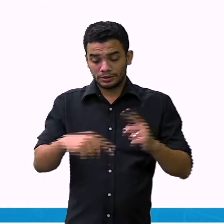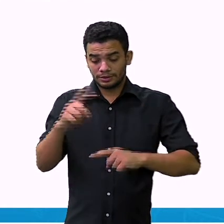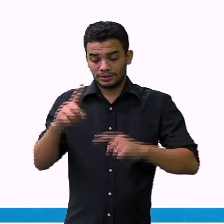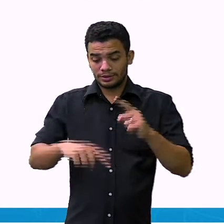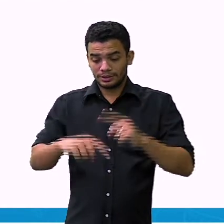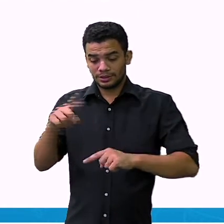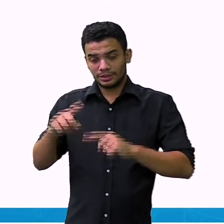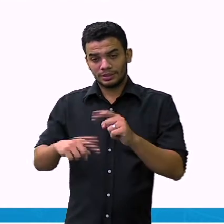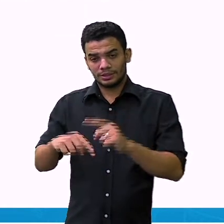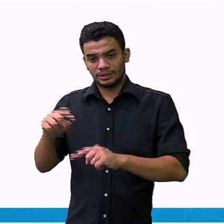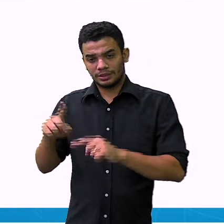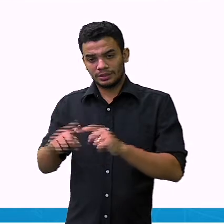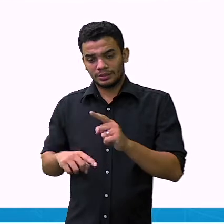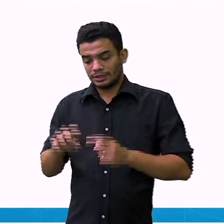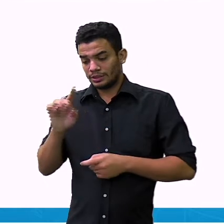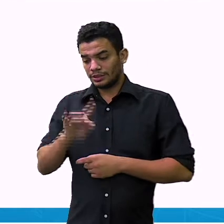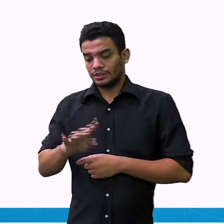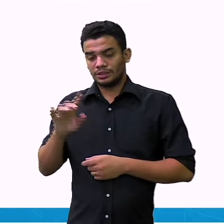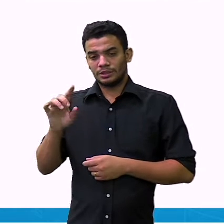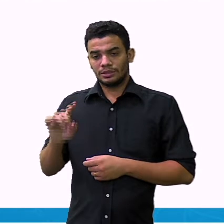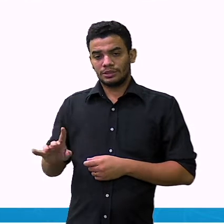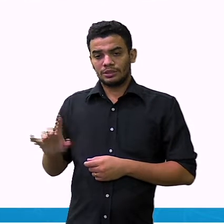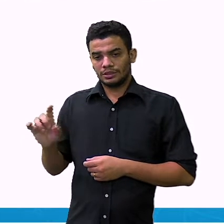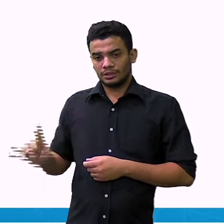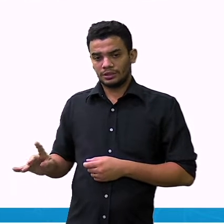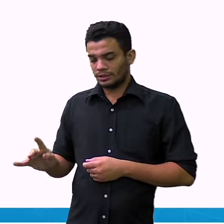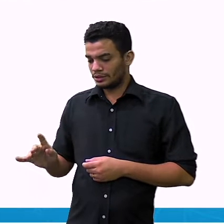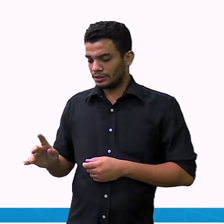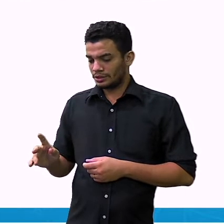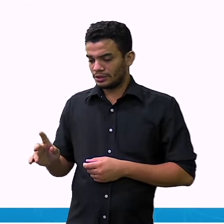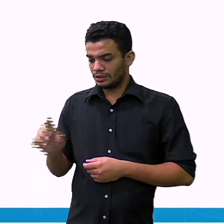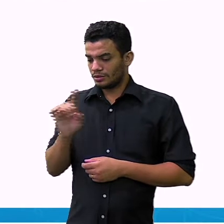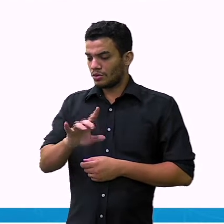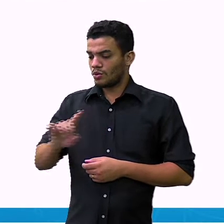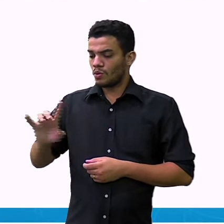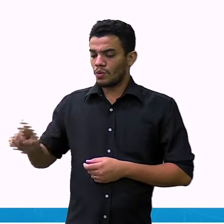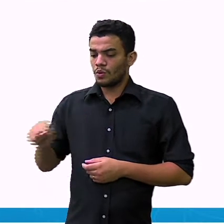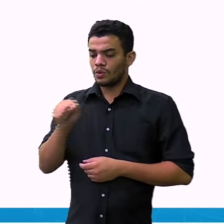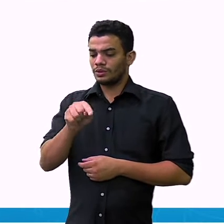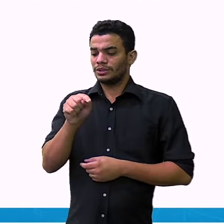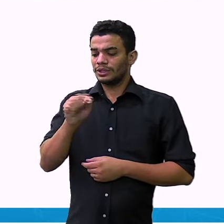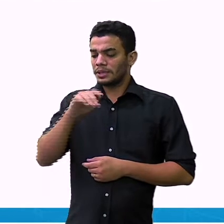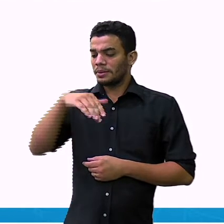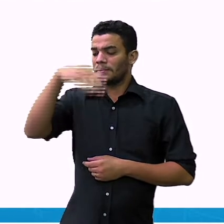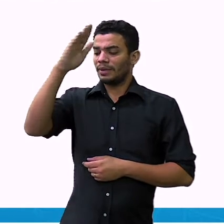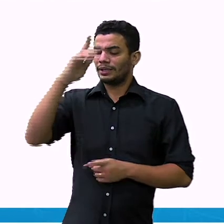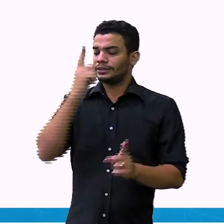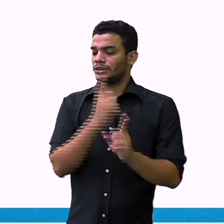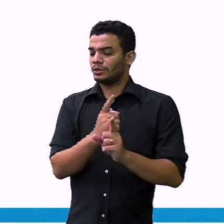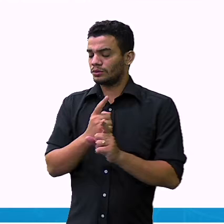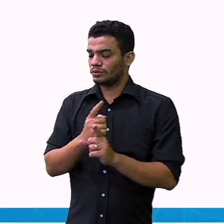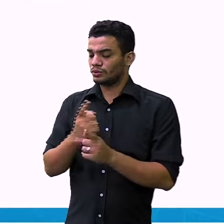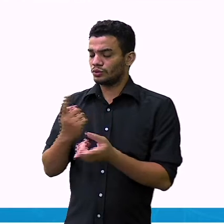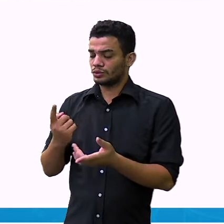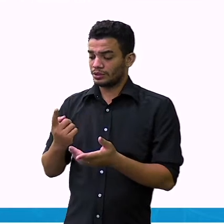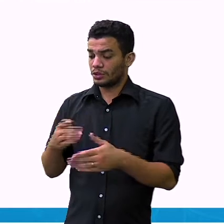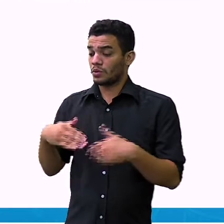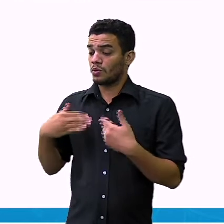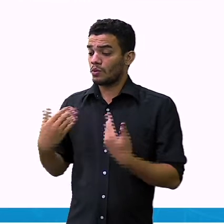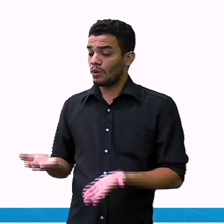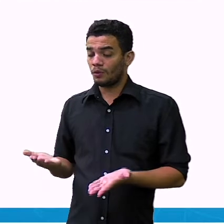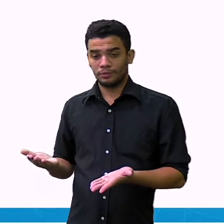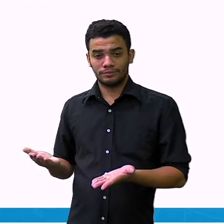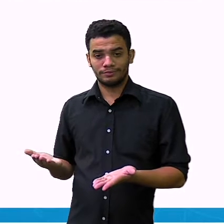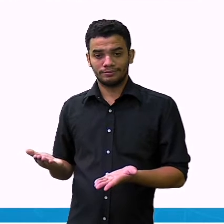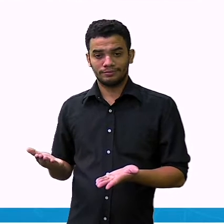materiais nós encontramos mais? Quais deles seriam? Nós estamos falando da latinha.